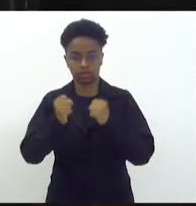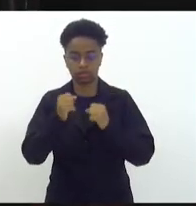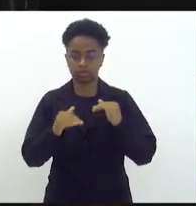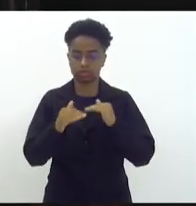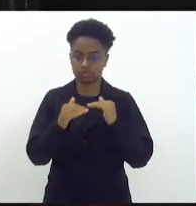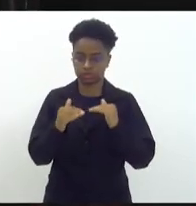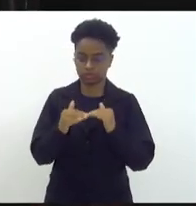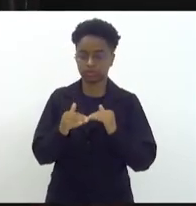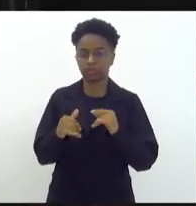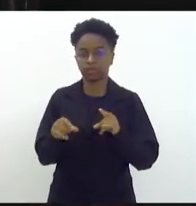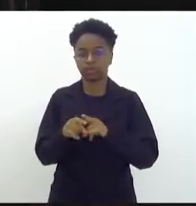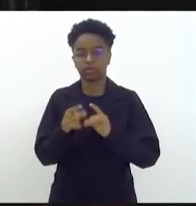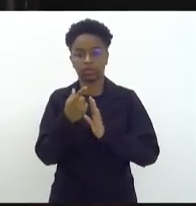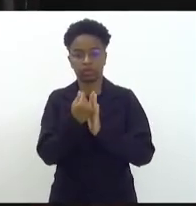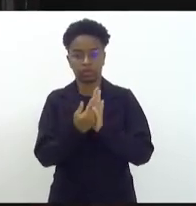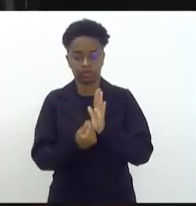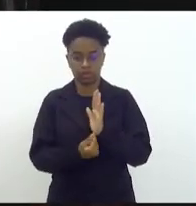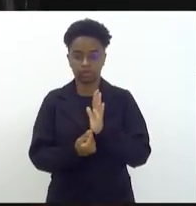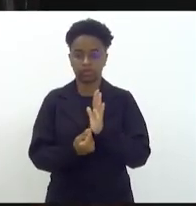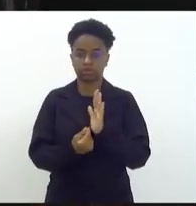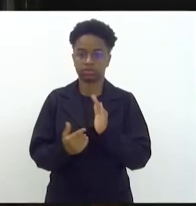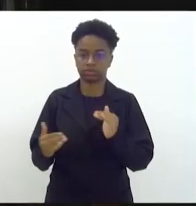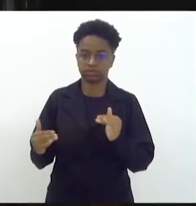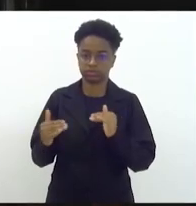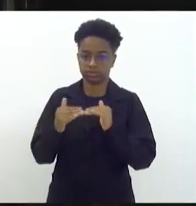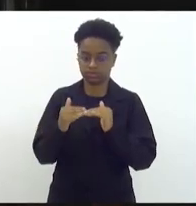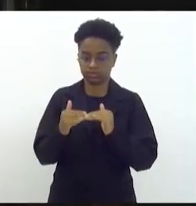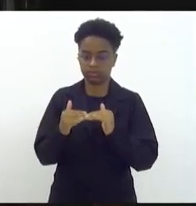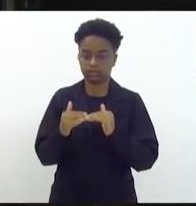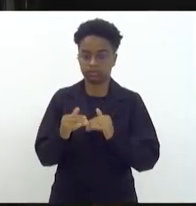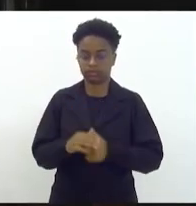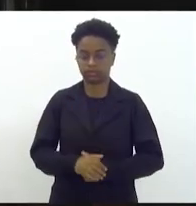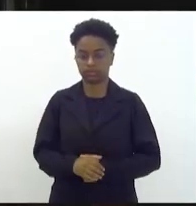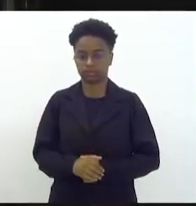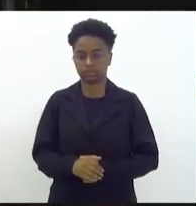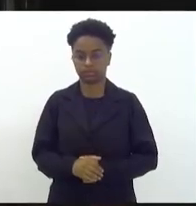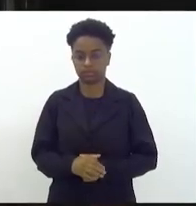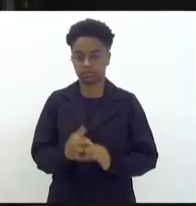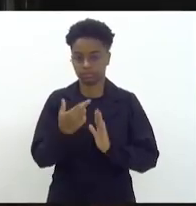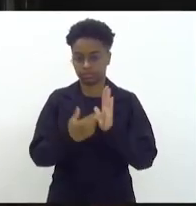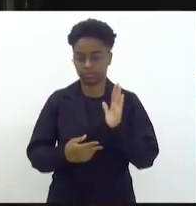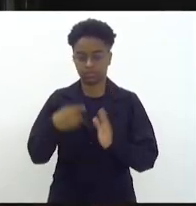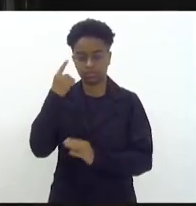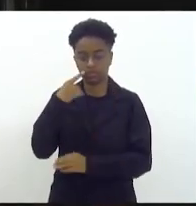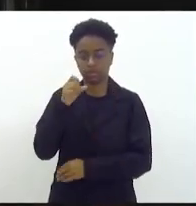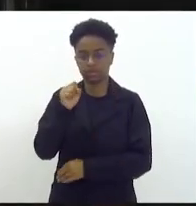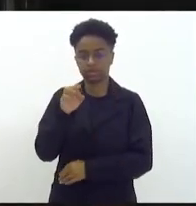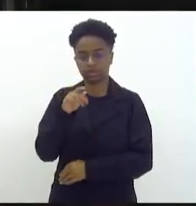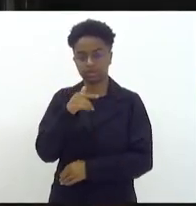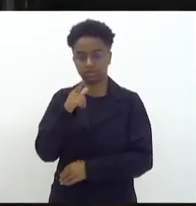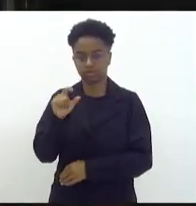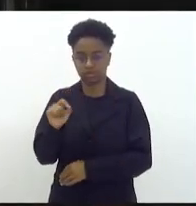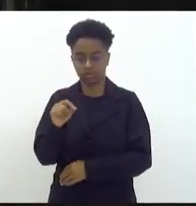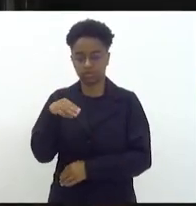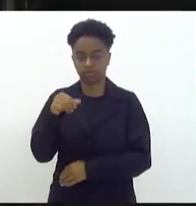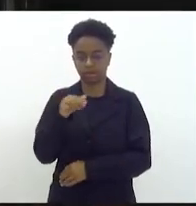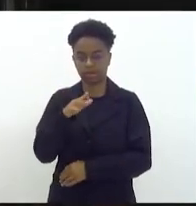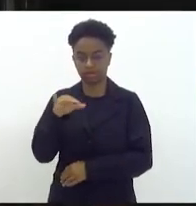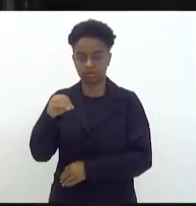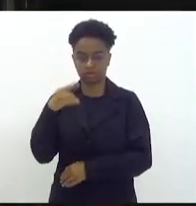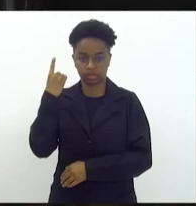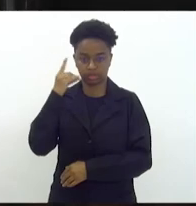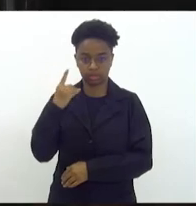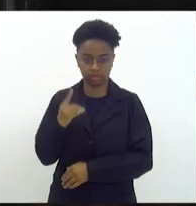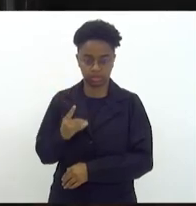favorável, de orçamento, fiscalização financeira e controle, favorável. Relator, deputado doutor, Serginho Márcio, Roberto, Dani